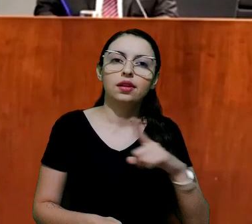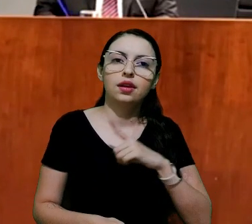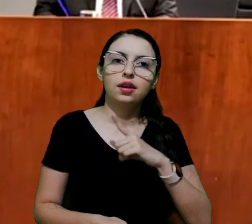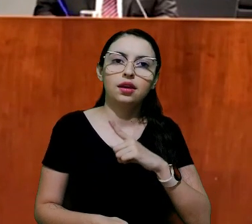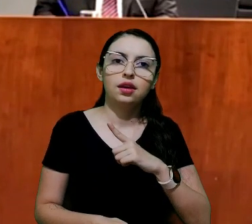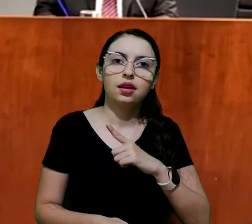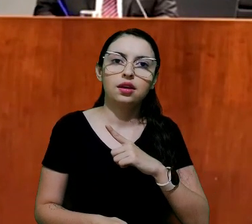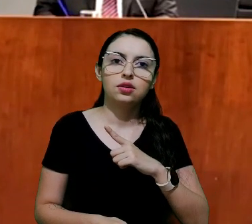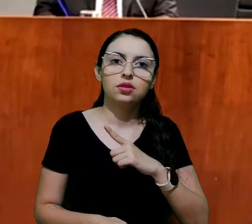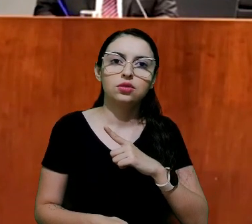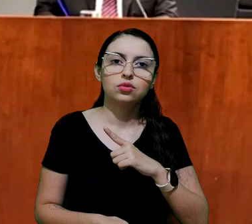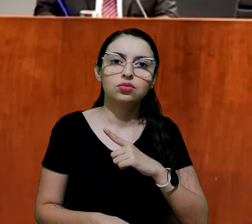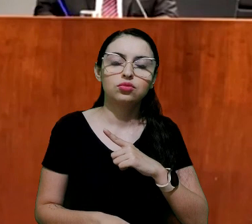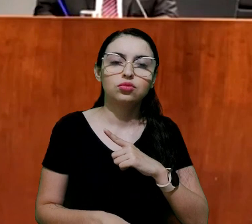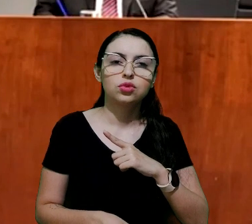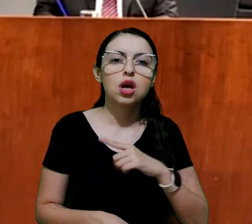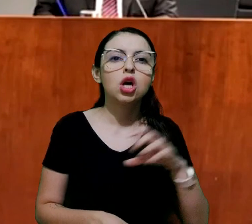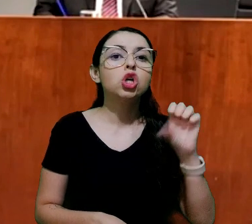sócios ou